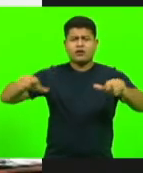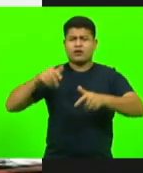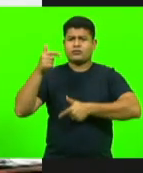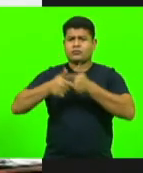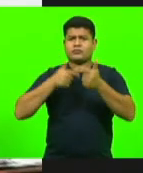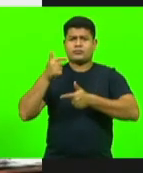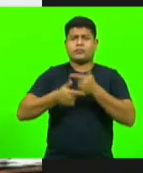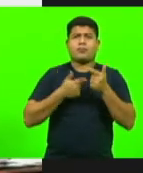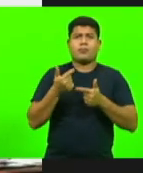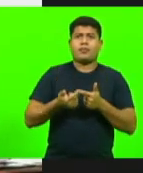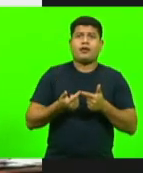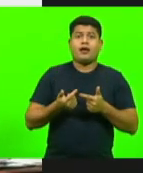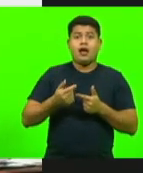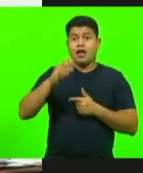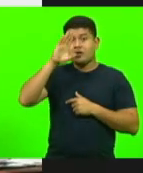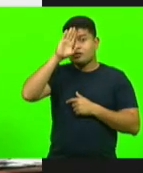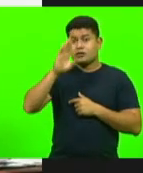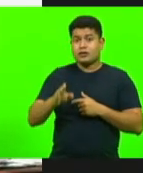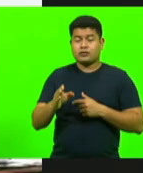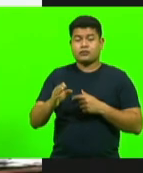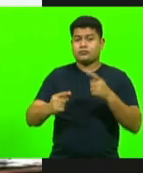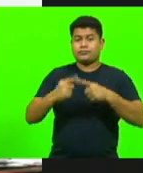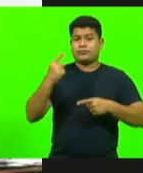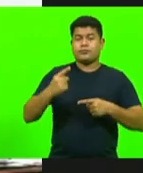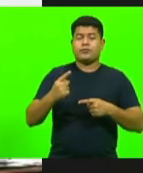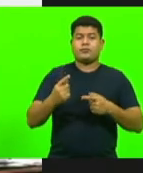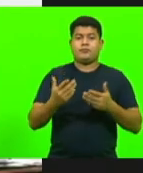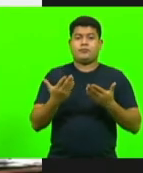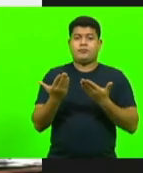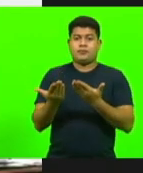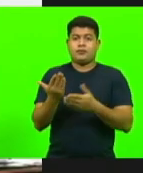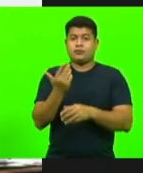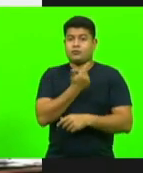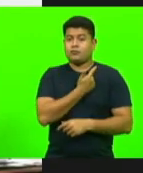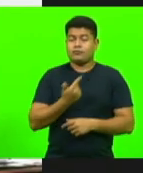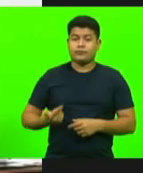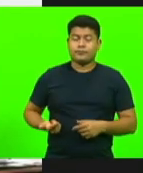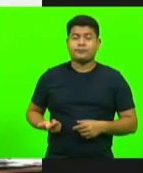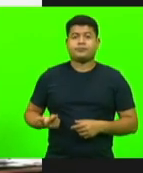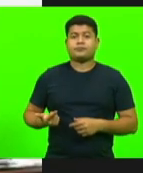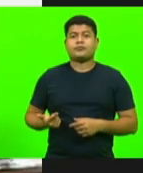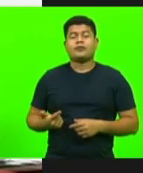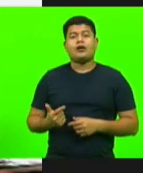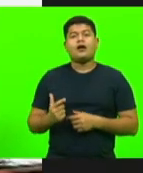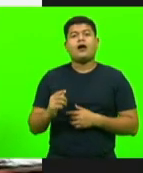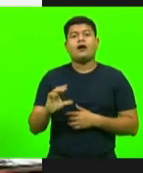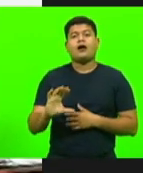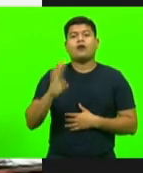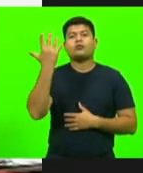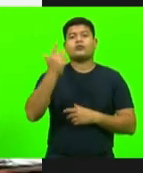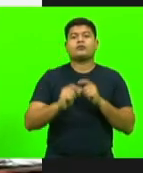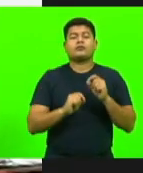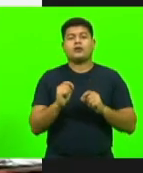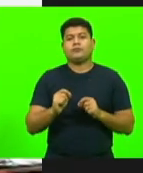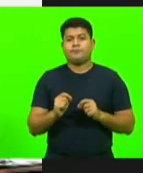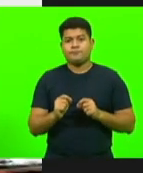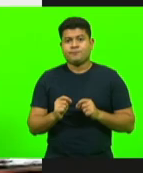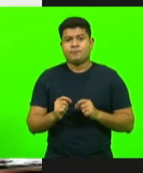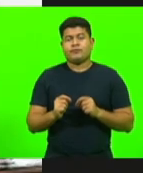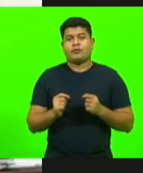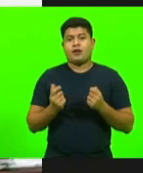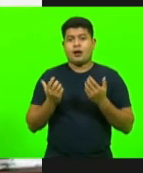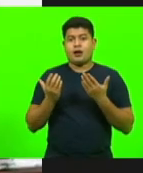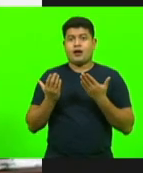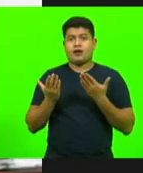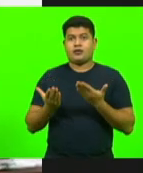não Direta do Estado o que a gente o que vai acontecer esse processo continuar Como está